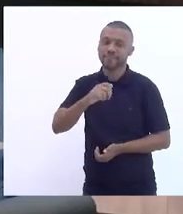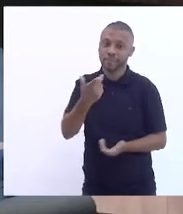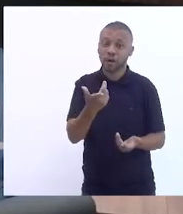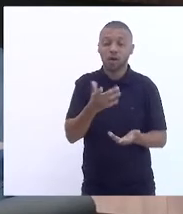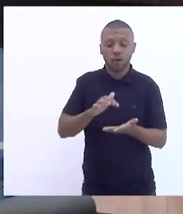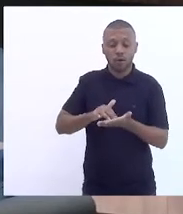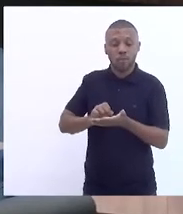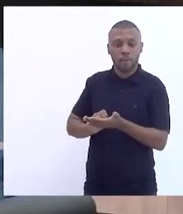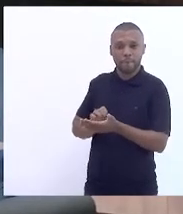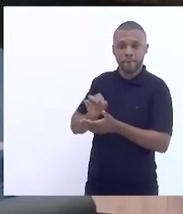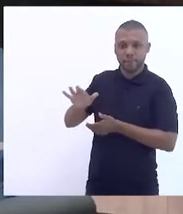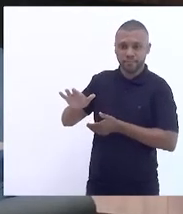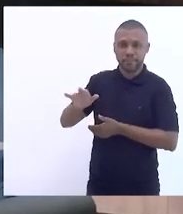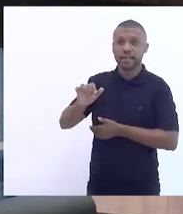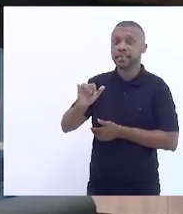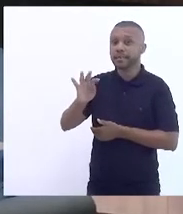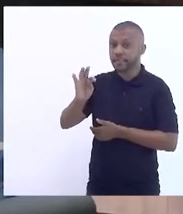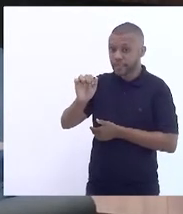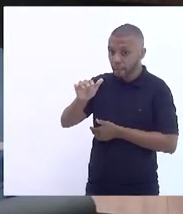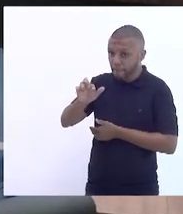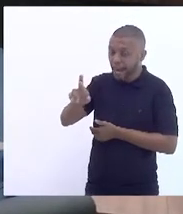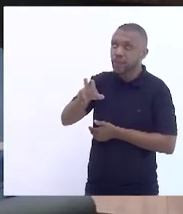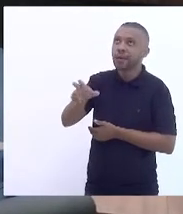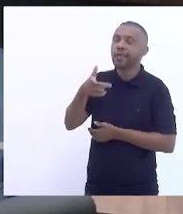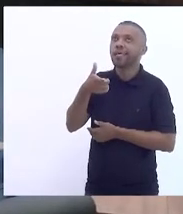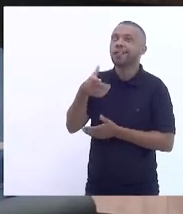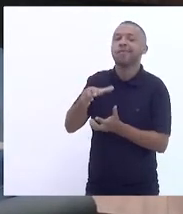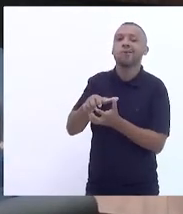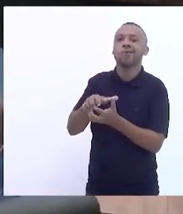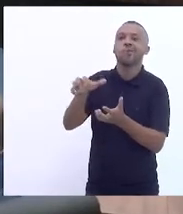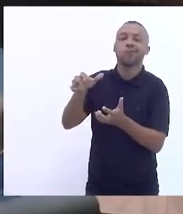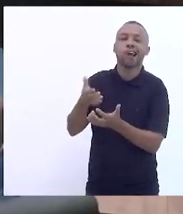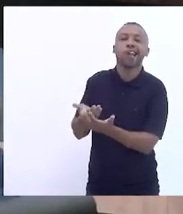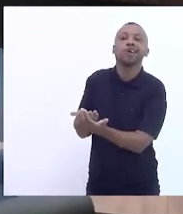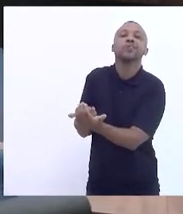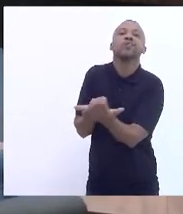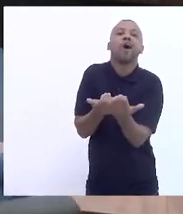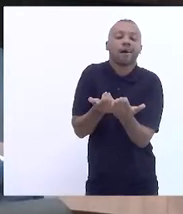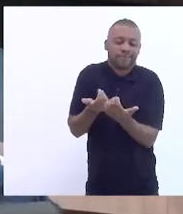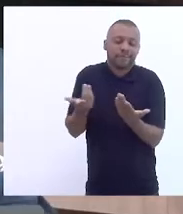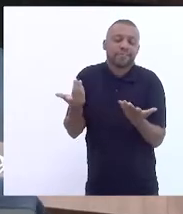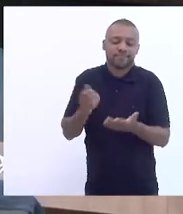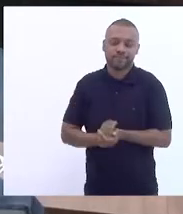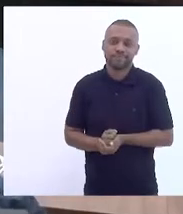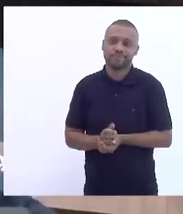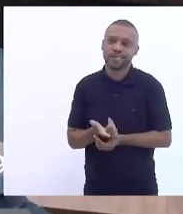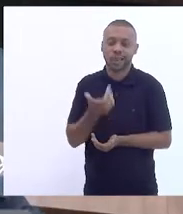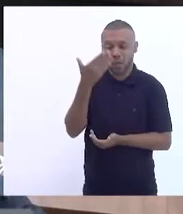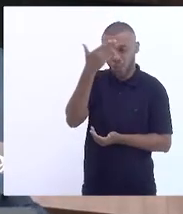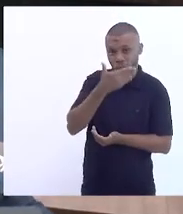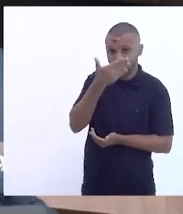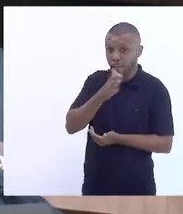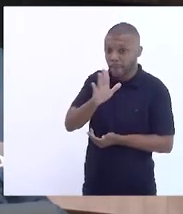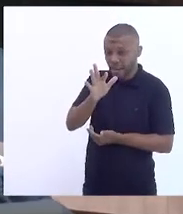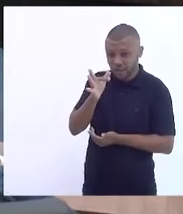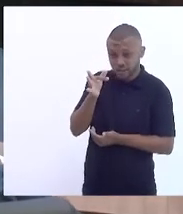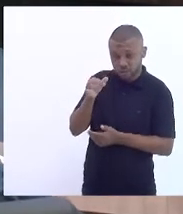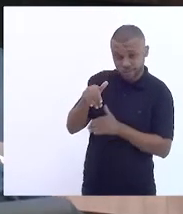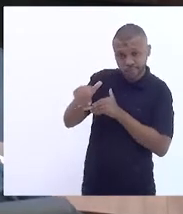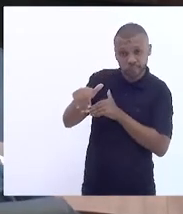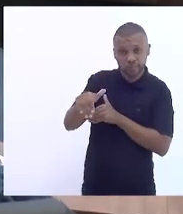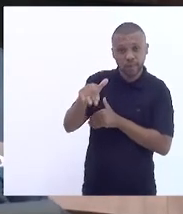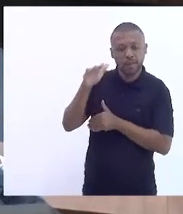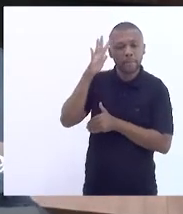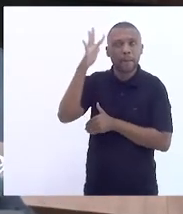Itamar não que tá mas seja a velha jovem é mais tempo né ele não viu mas ele vai ver daqui a pouco na